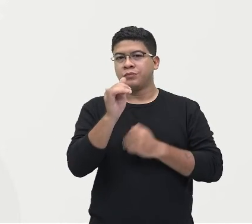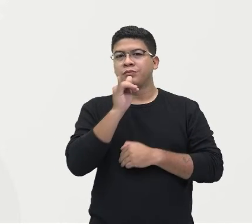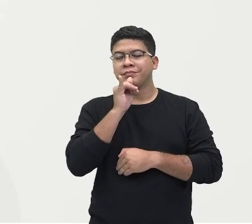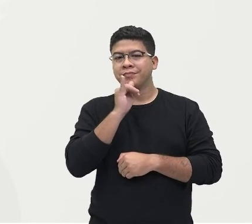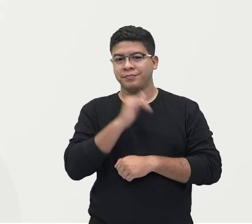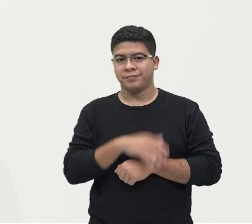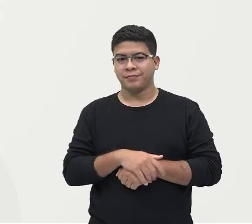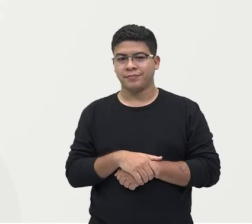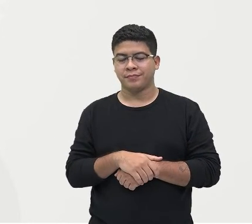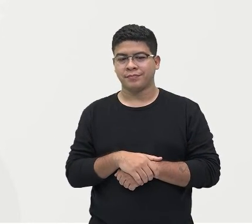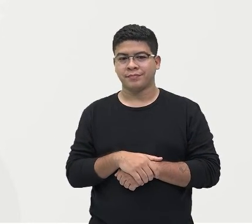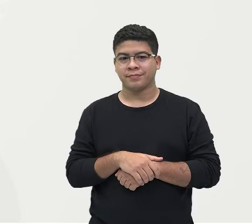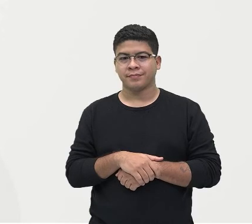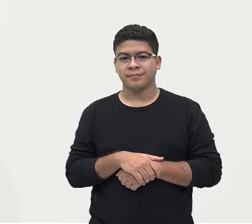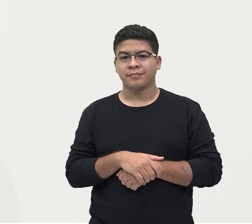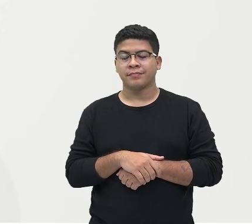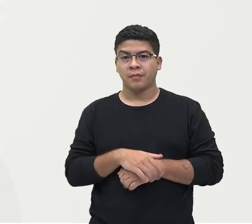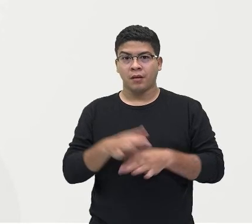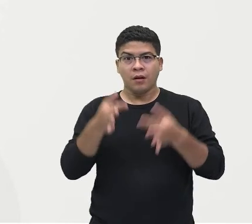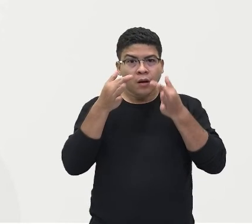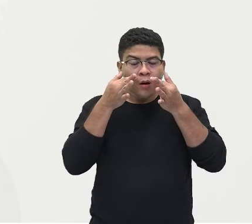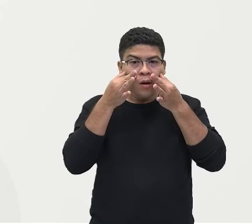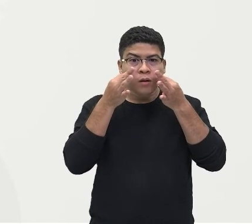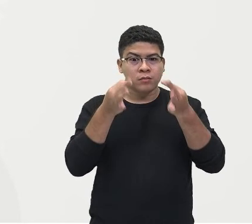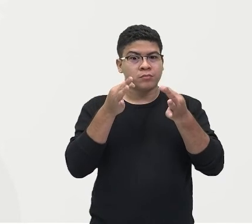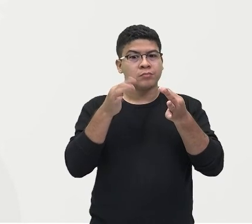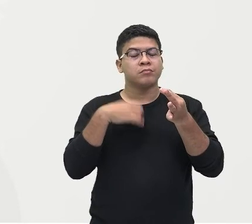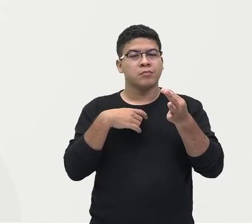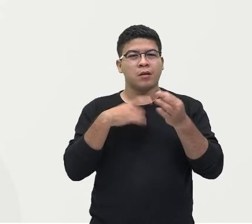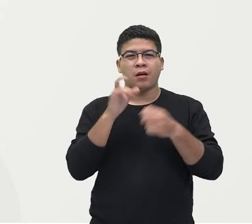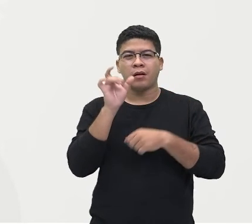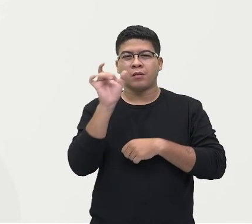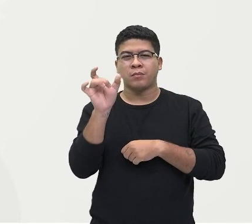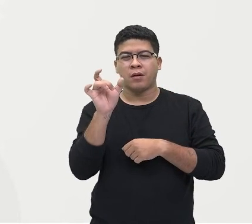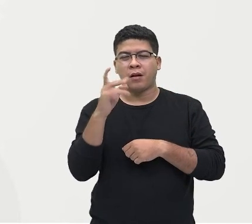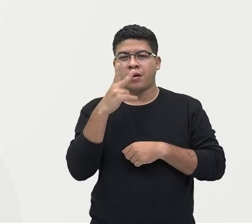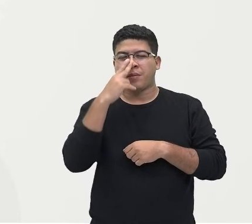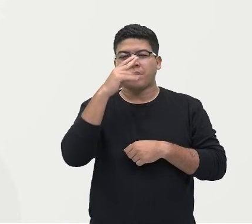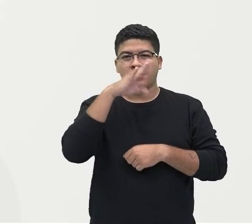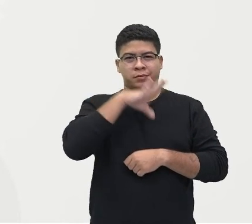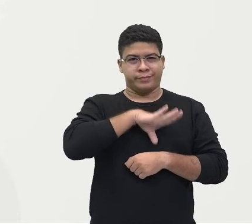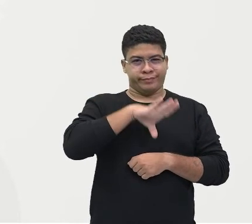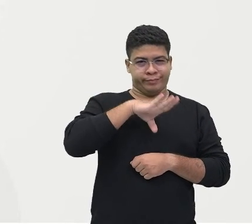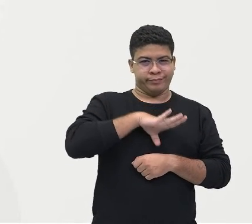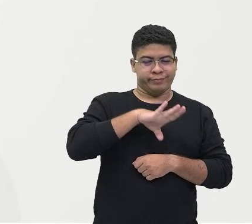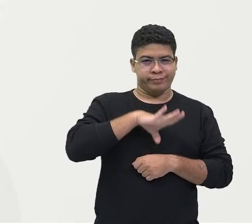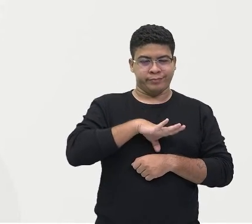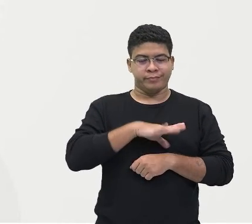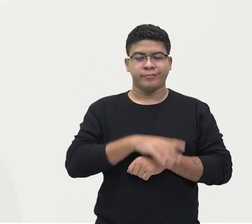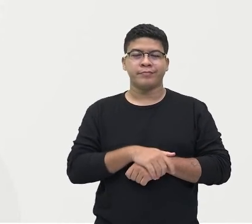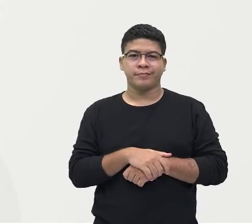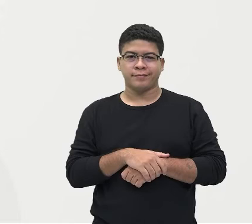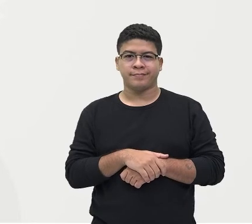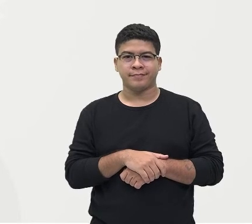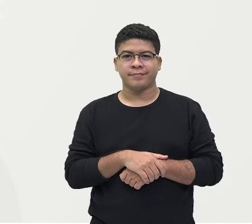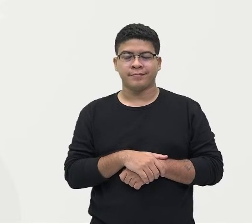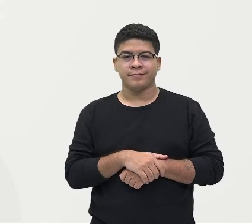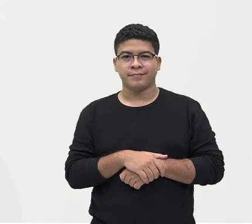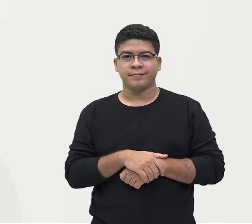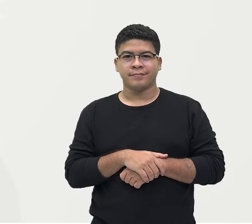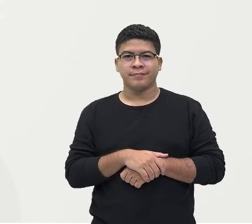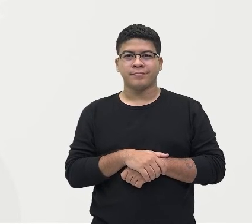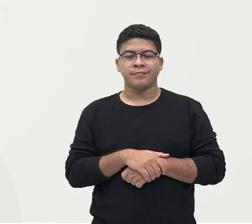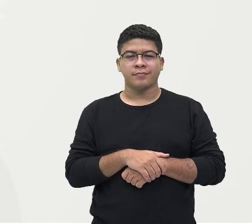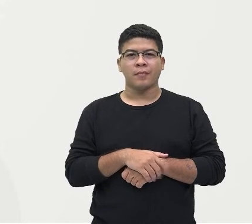às palavras cognatas. Como eu falei para vocês, né? Só vejam palavras, né? Que são parecidas com